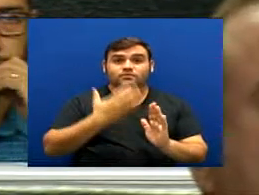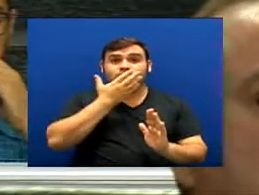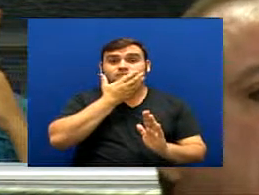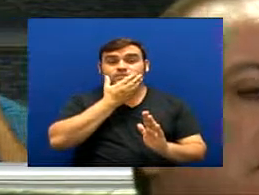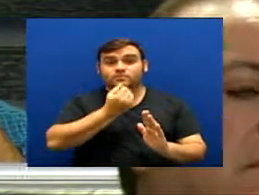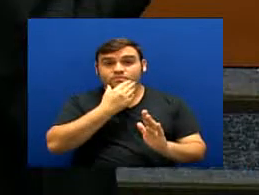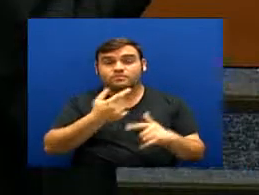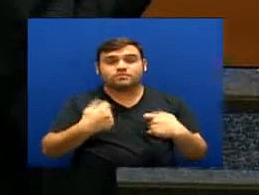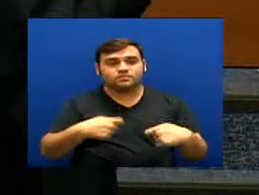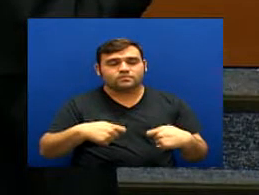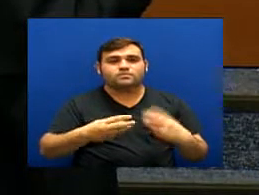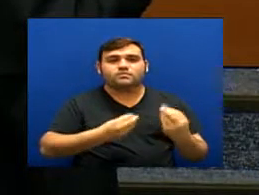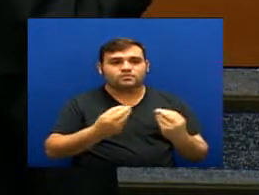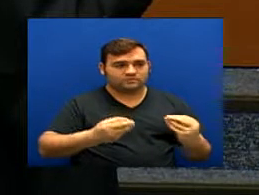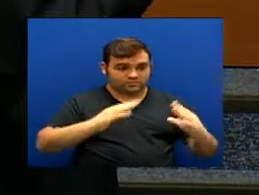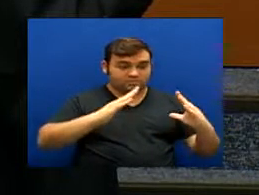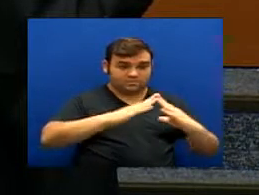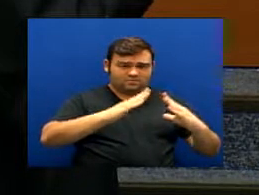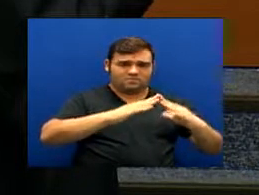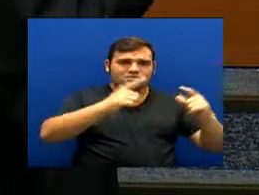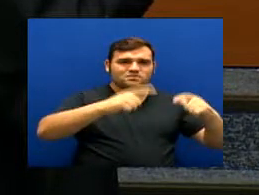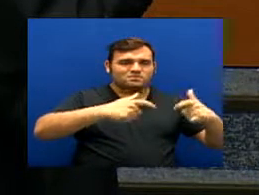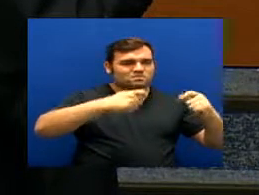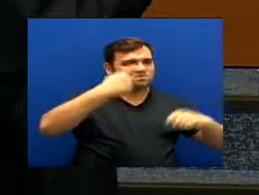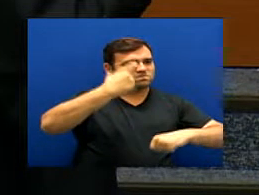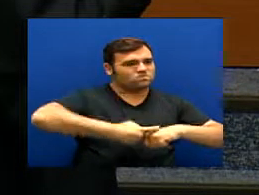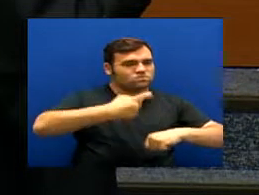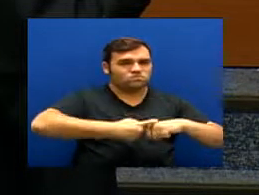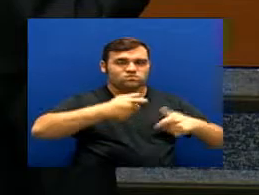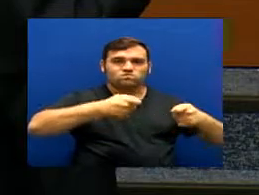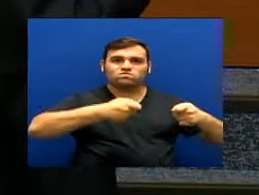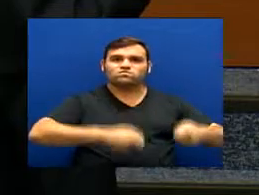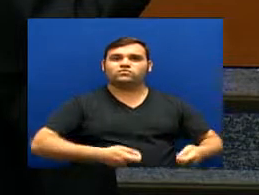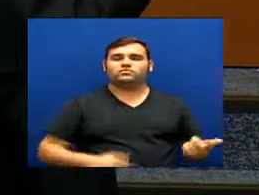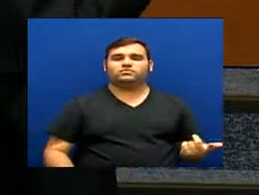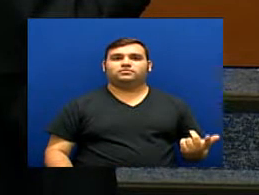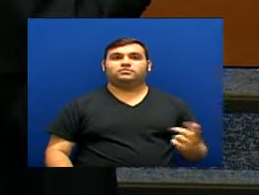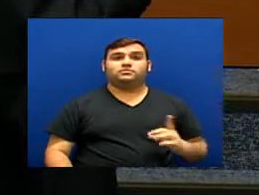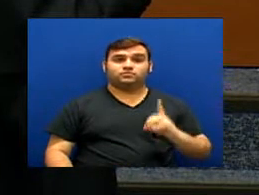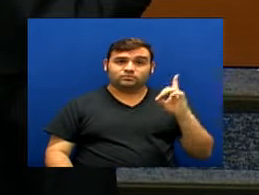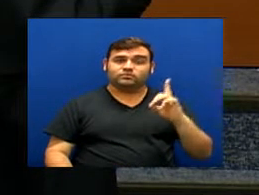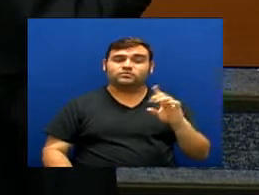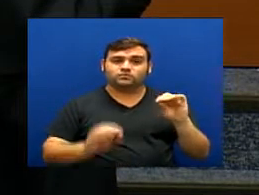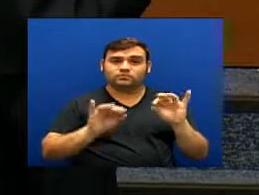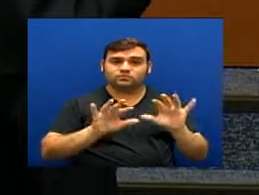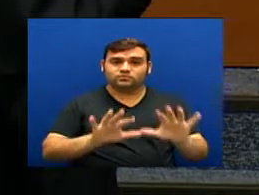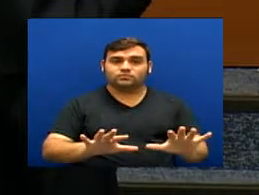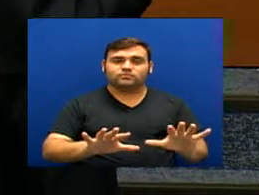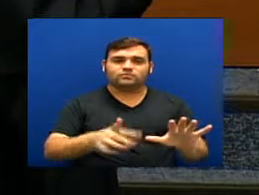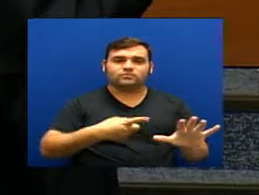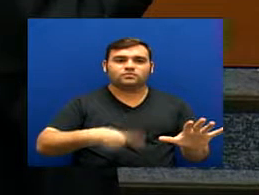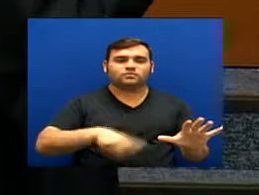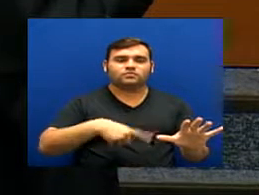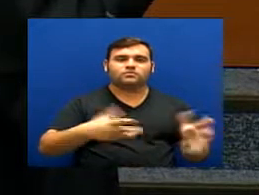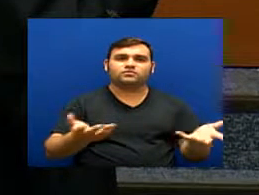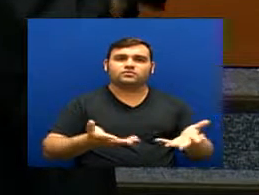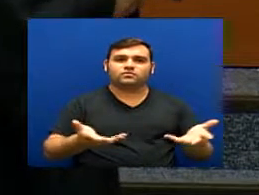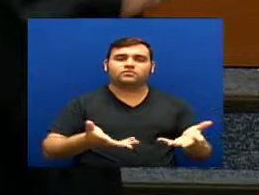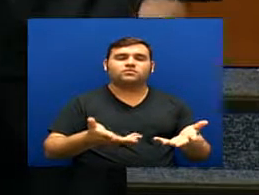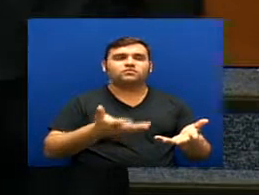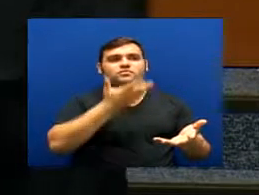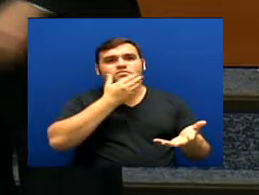honrado, nós tivemos um desafio de como fazer os adolescentes rezarem. O colégio é centenário, e eu acho